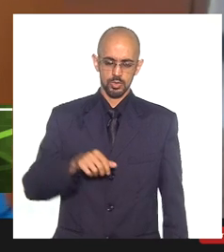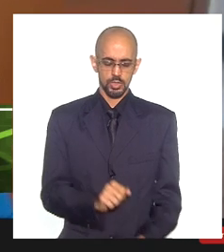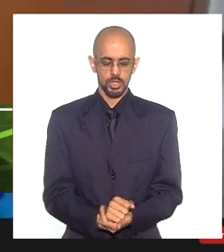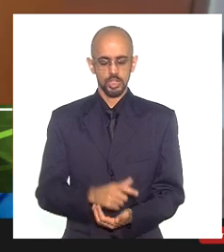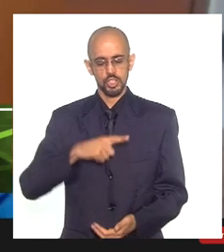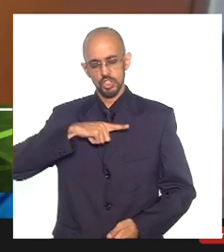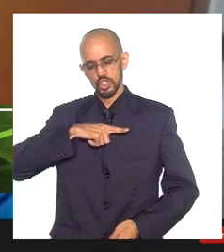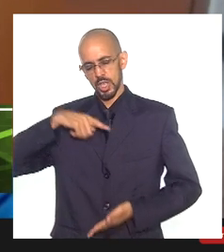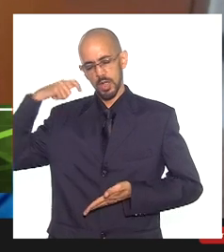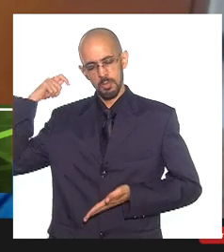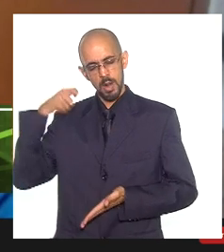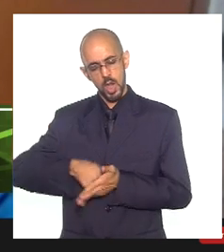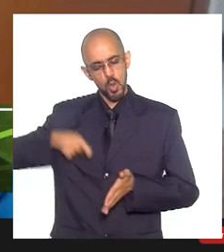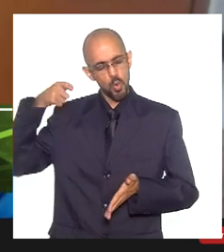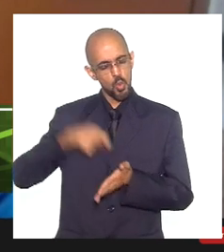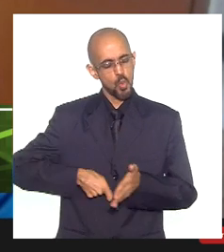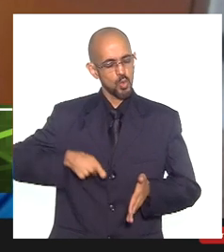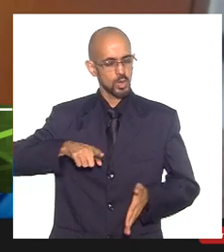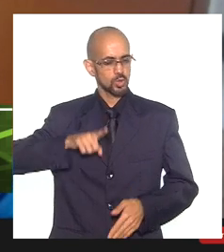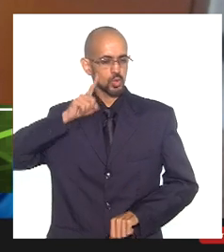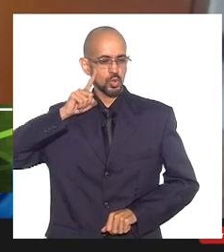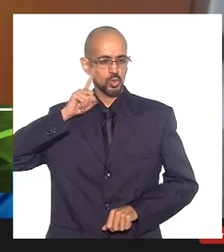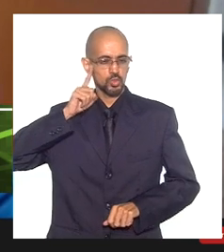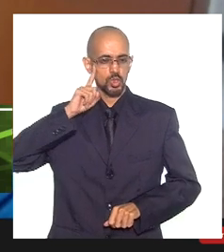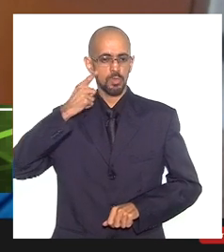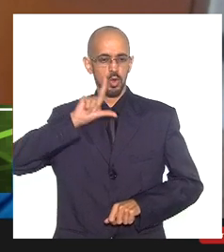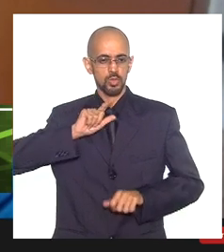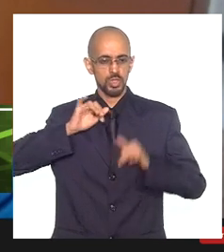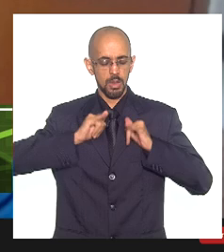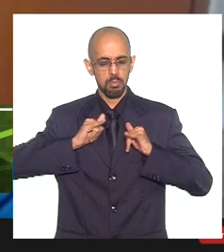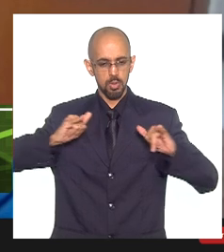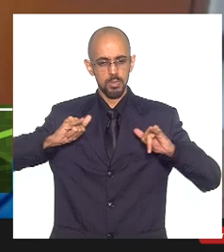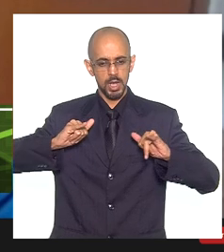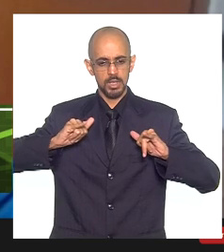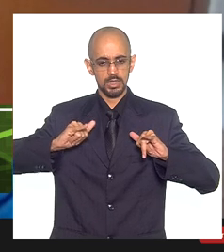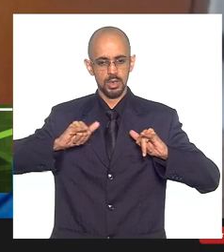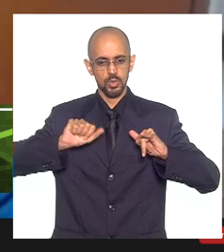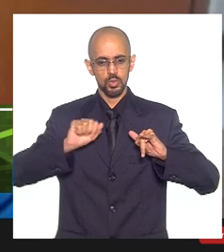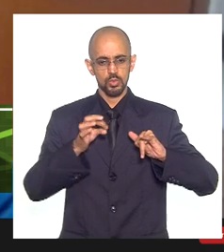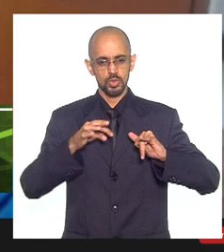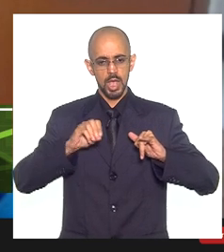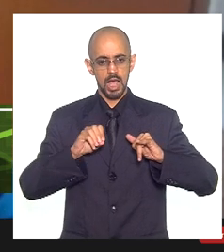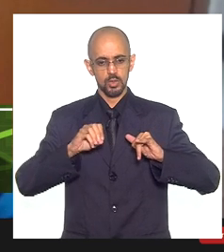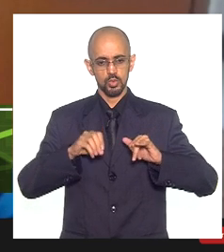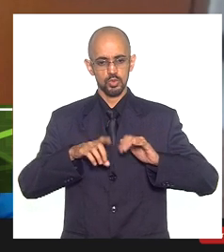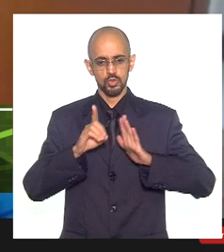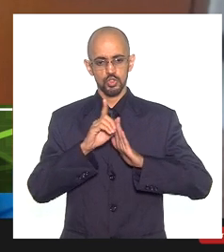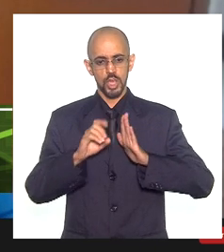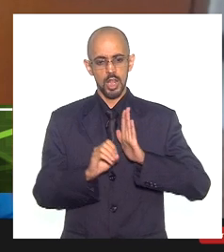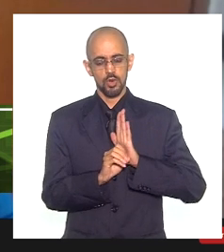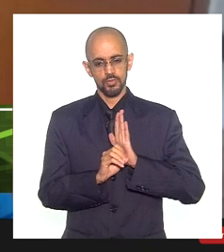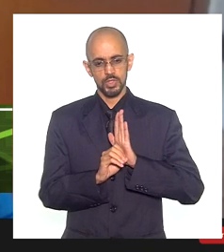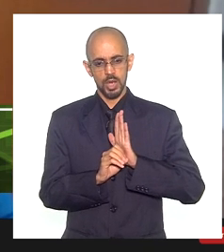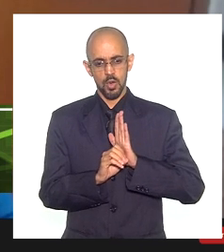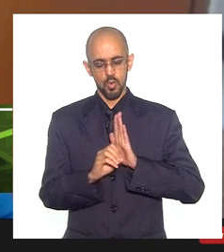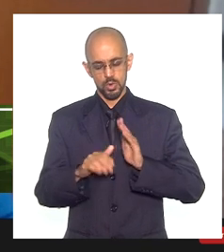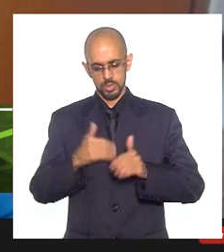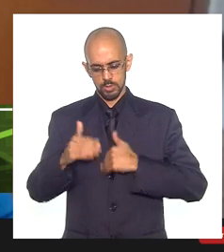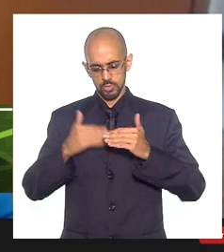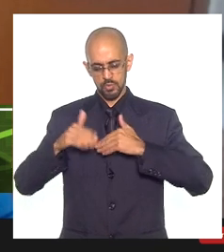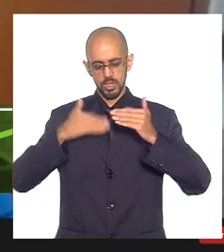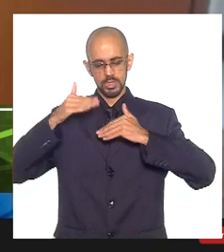diária para conseguir a publicação dos nossos atos no diário oficial. Estamos avançando